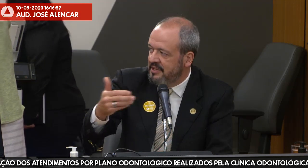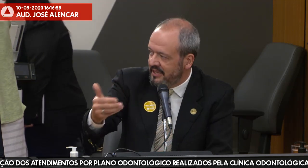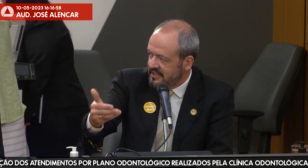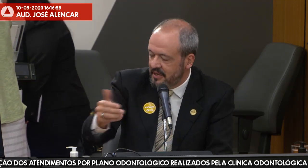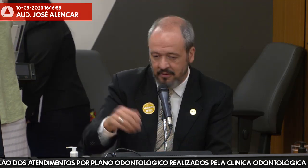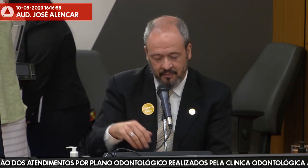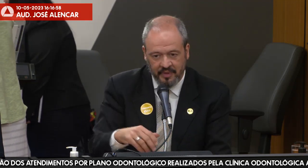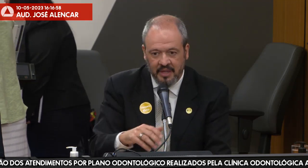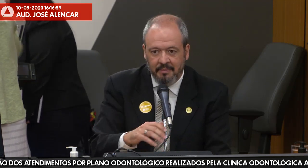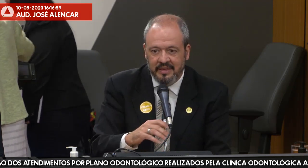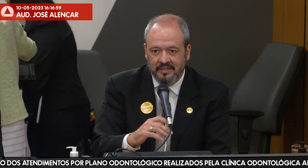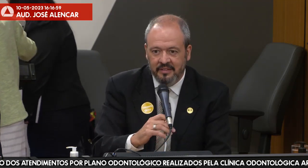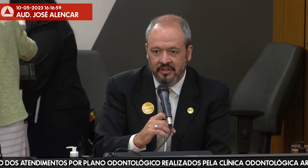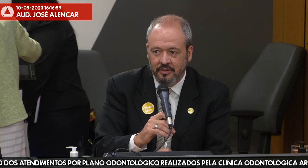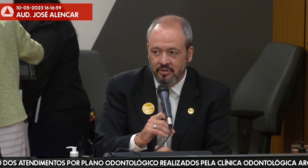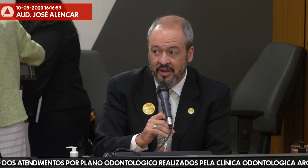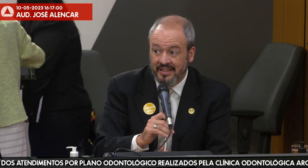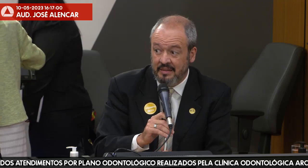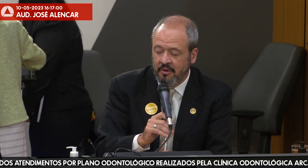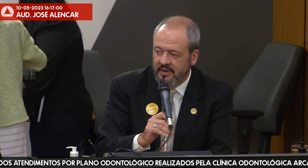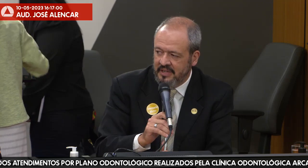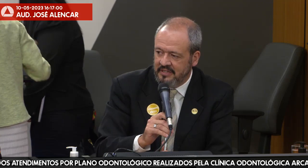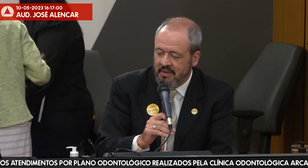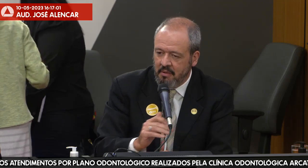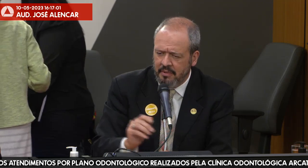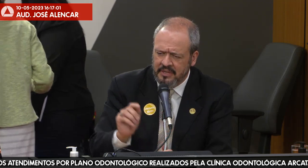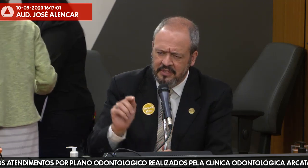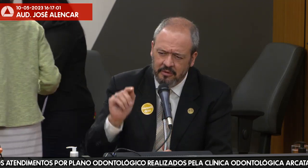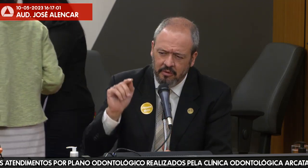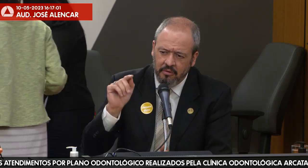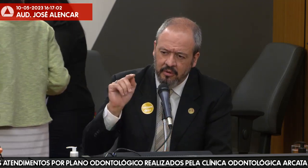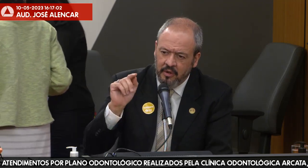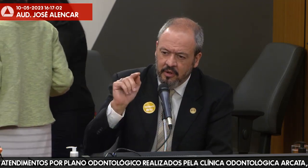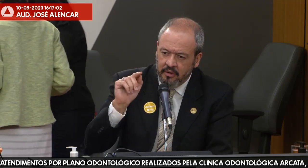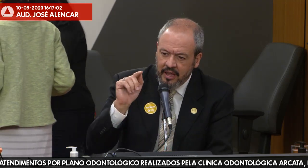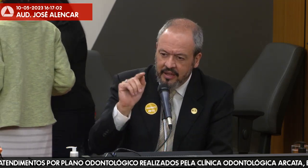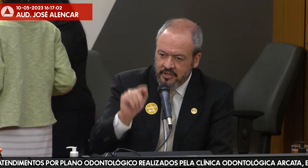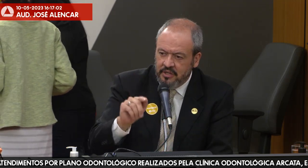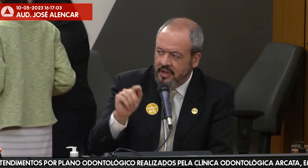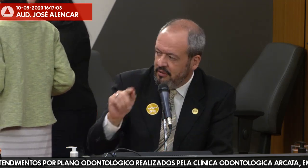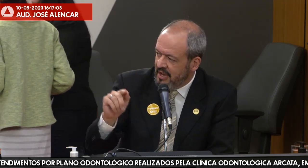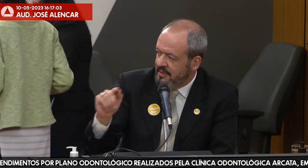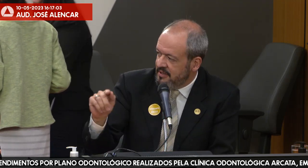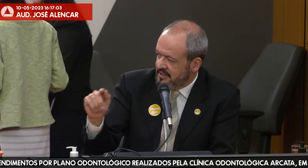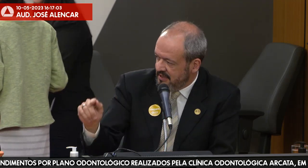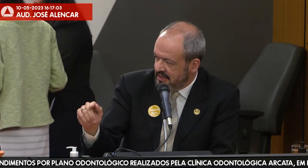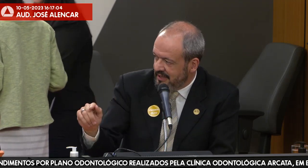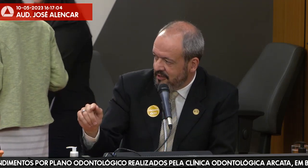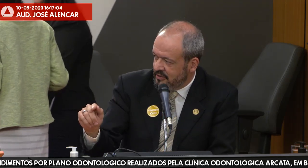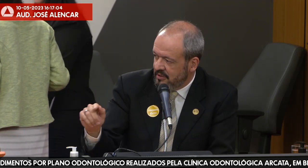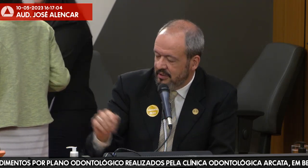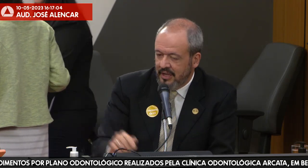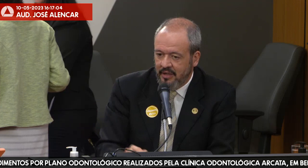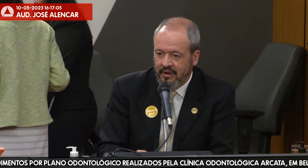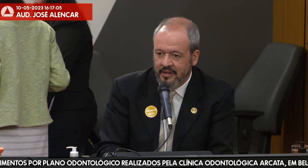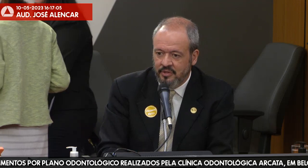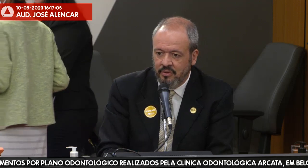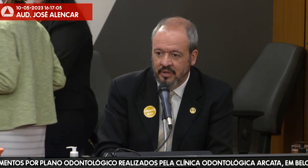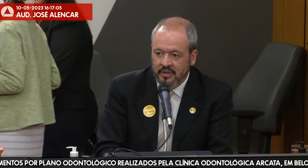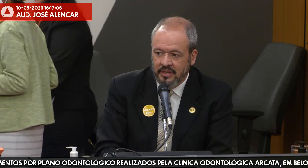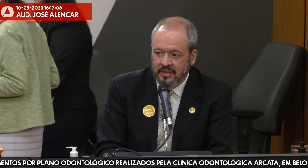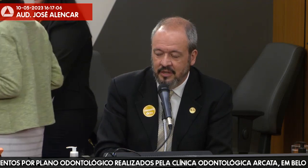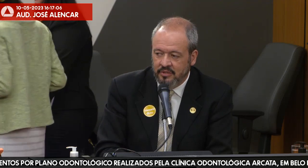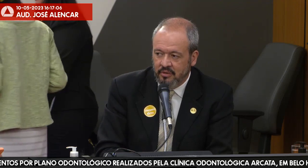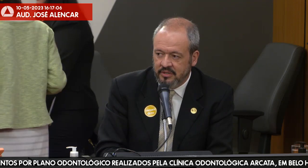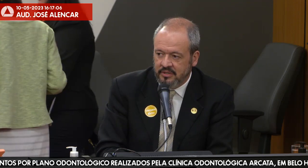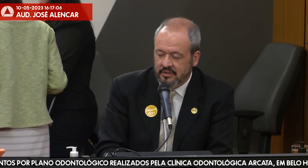onda de mobilização mas não só essa mobilização é uma mobilização com indicando caminhos a serem seguidos né Eu acho